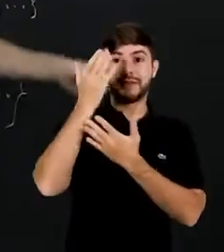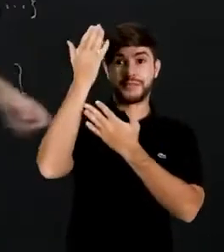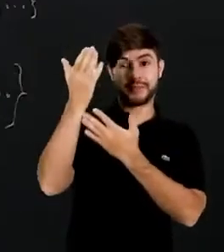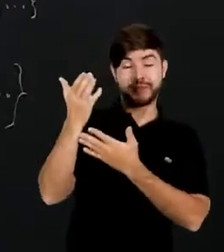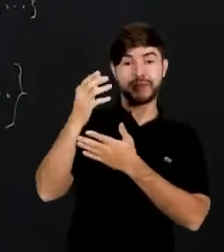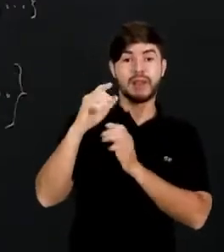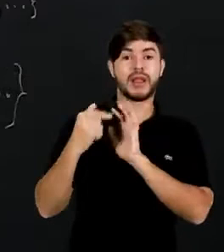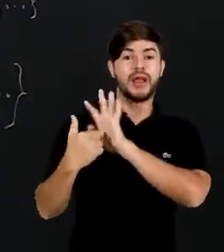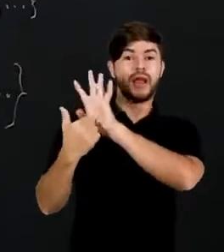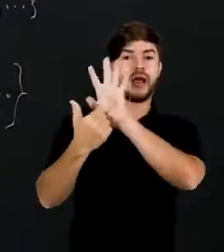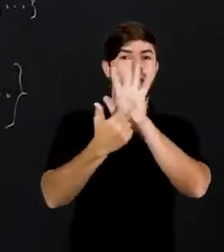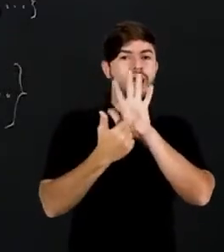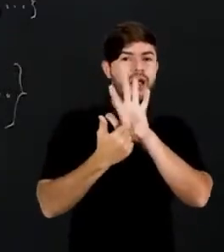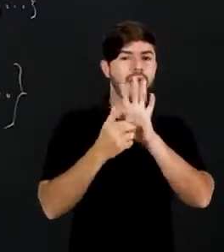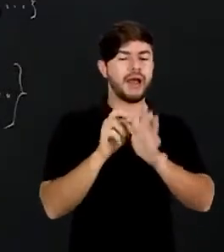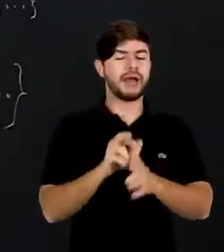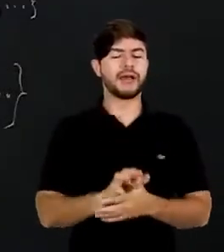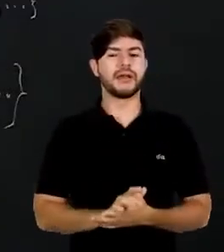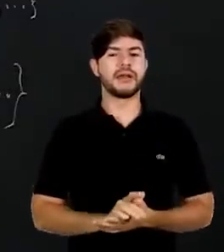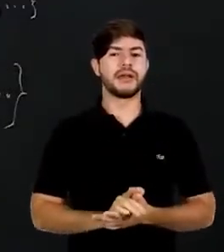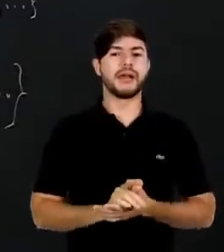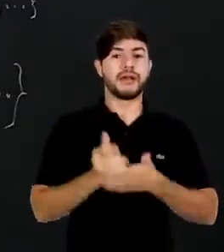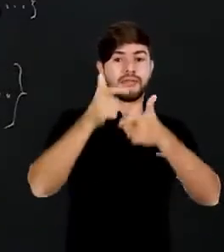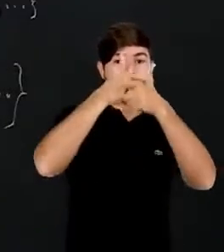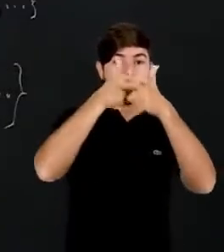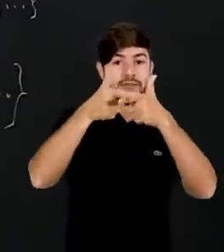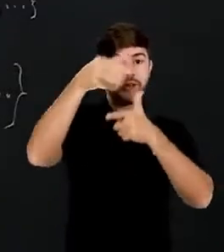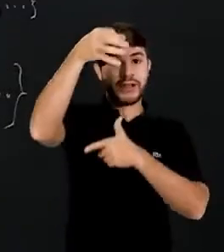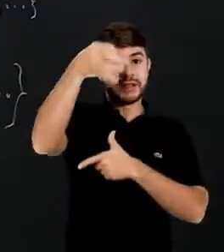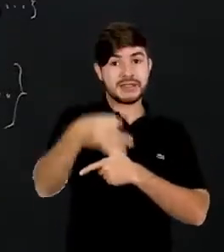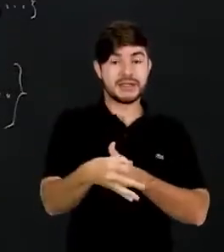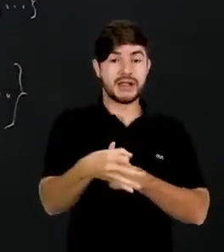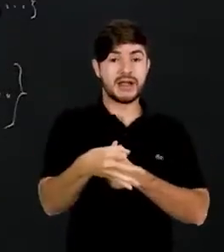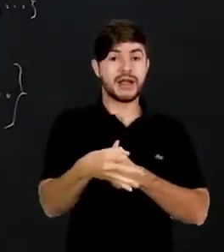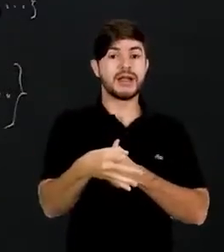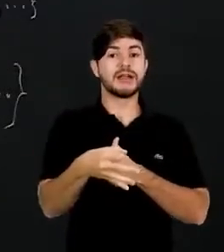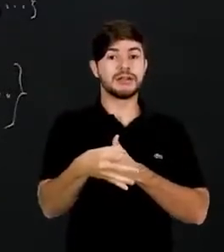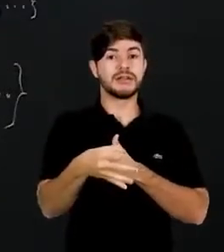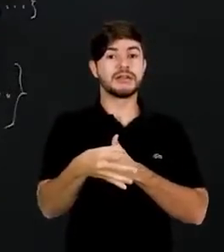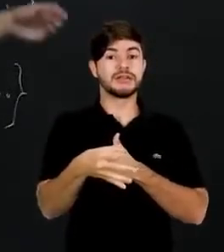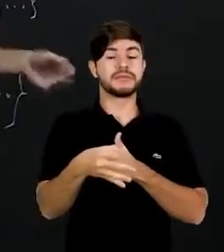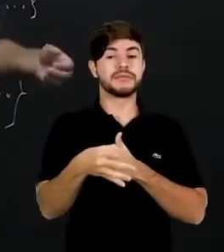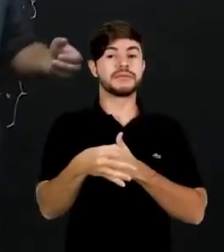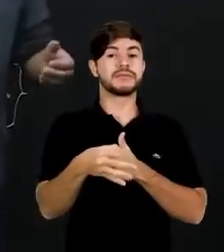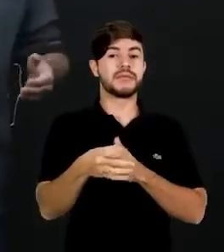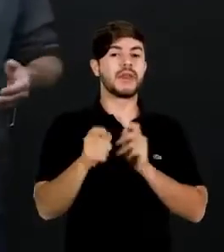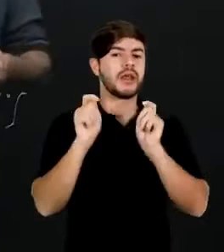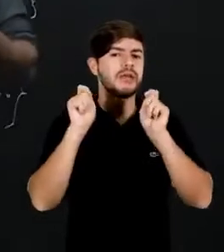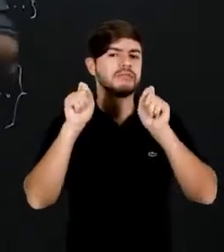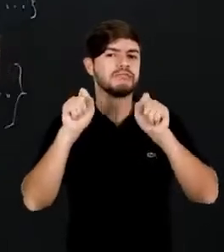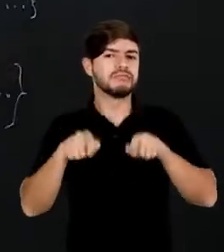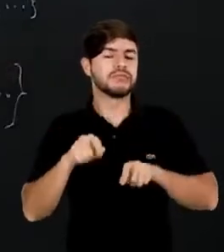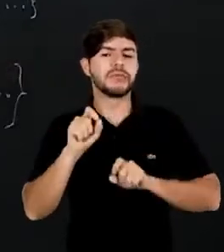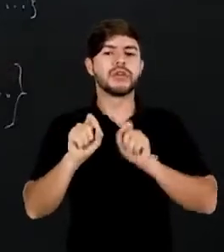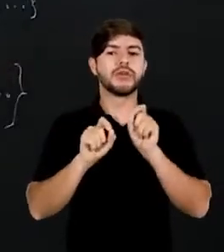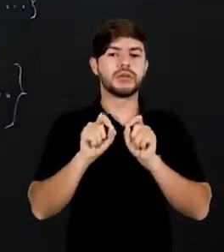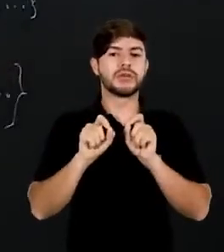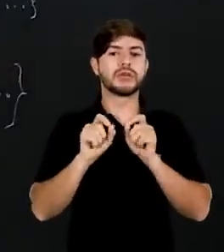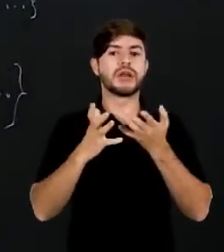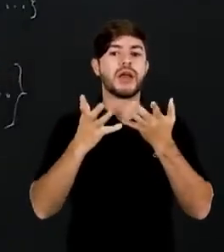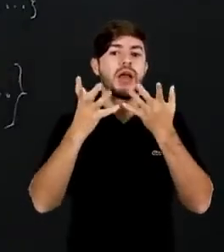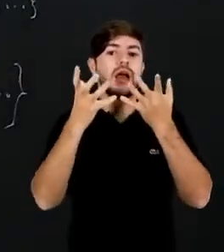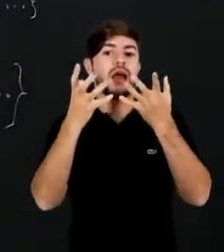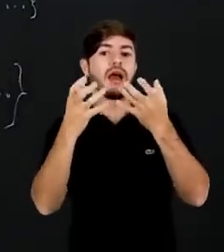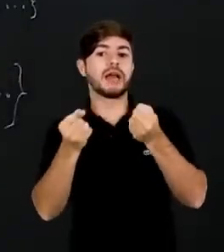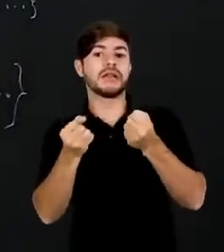frações representam, no caso, divisões exatas, essas frações, elas podem ser consideradas